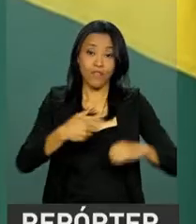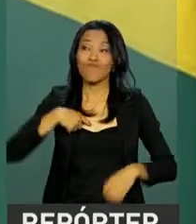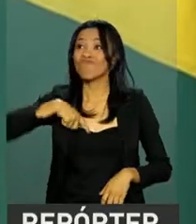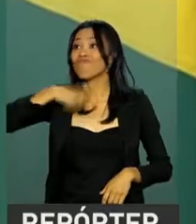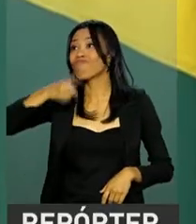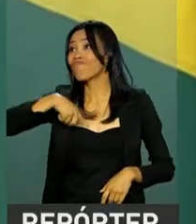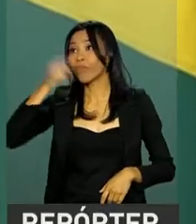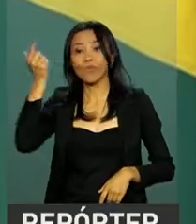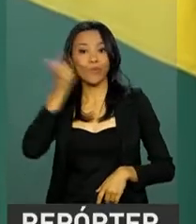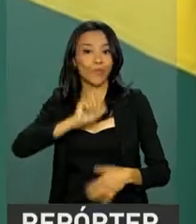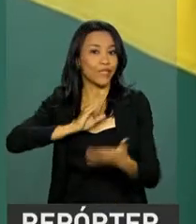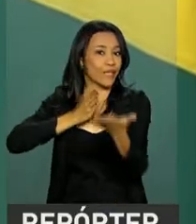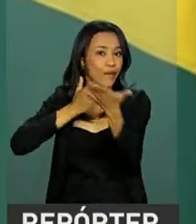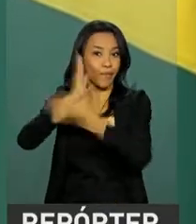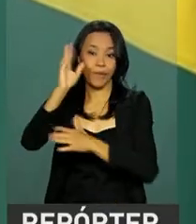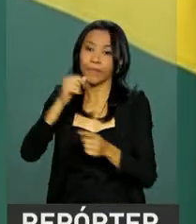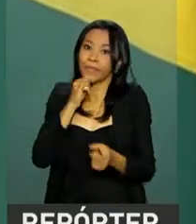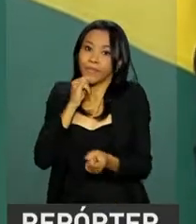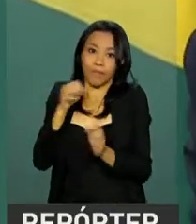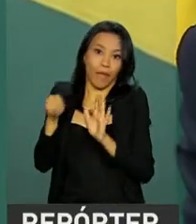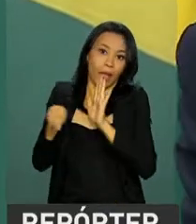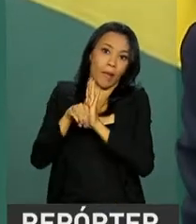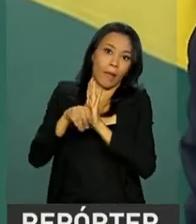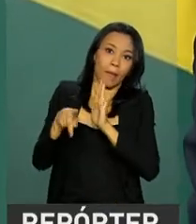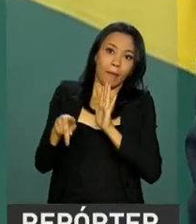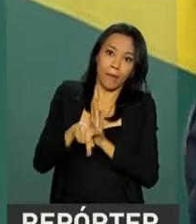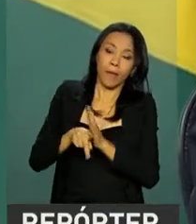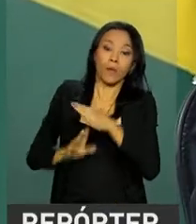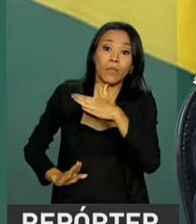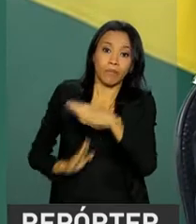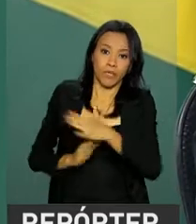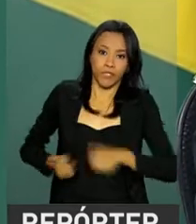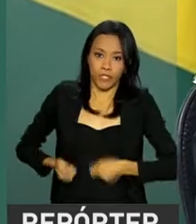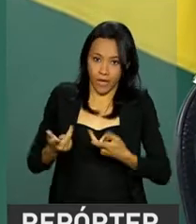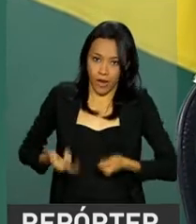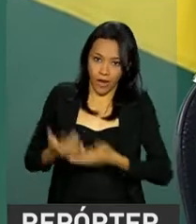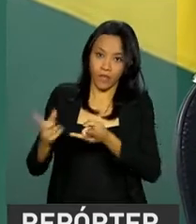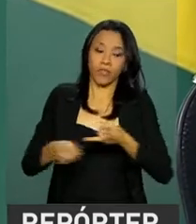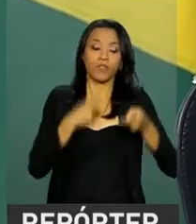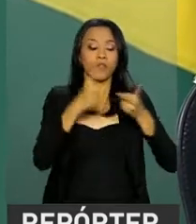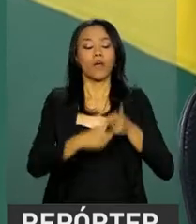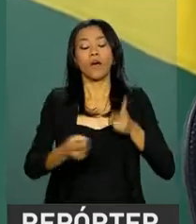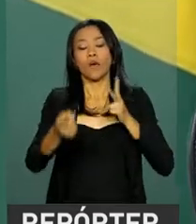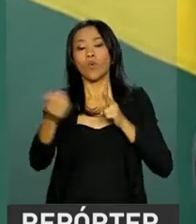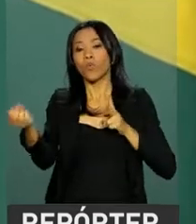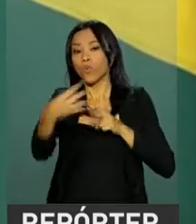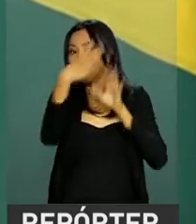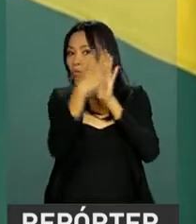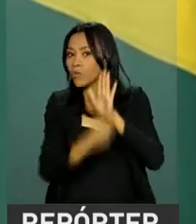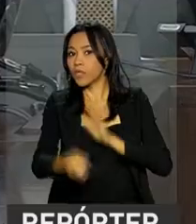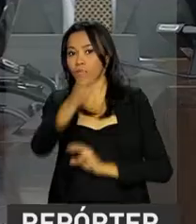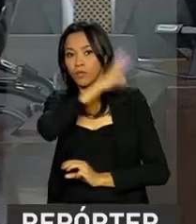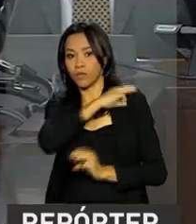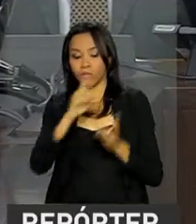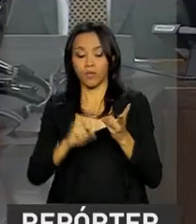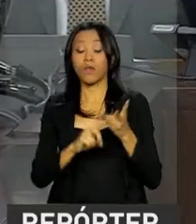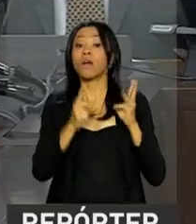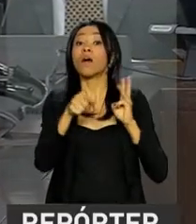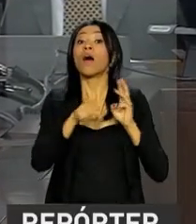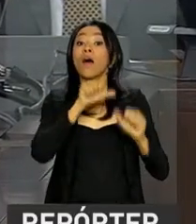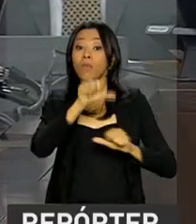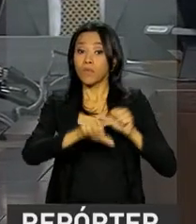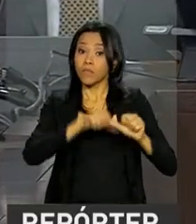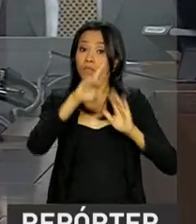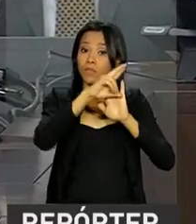provável propostas como a pec do teto de gastos as reformas do ensino médio e da legislação trabalhista além da